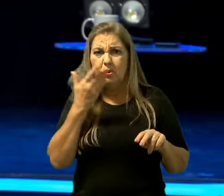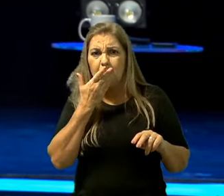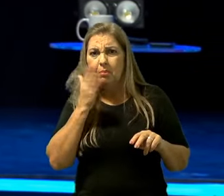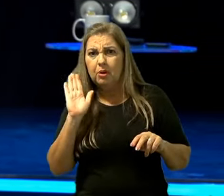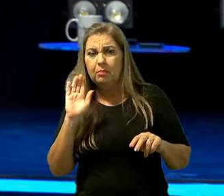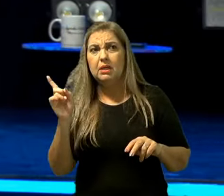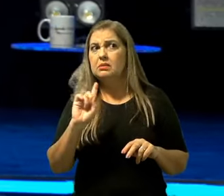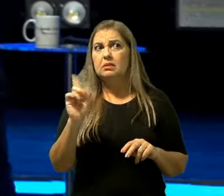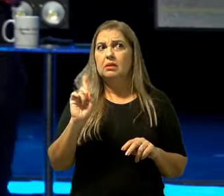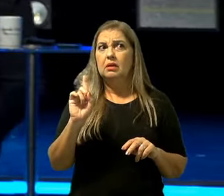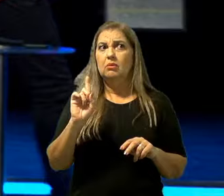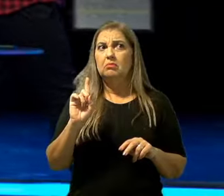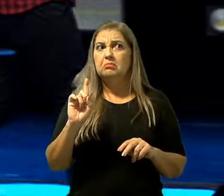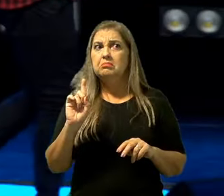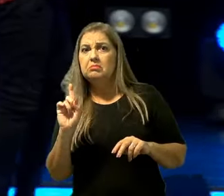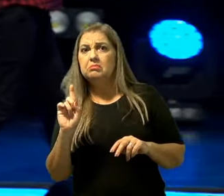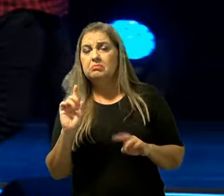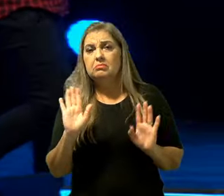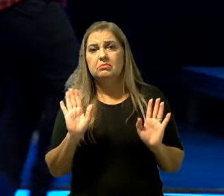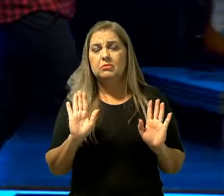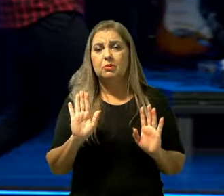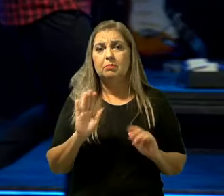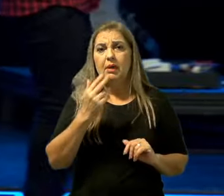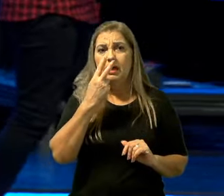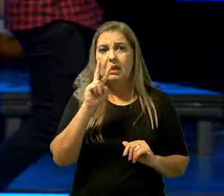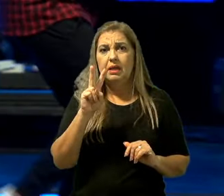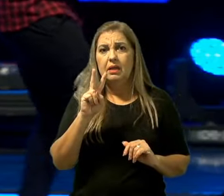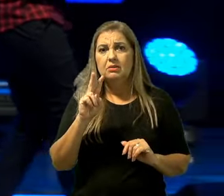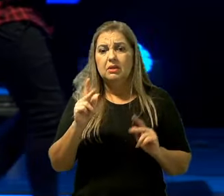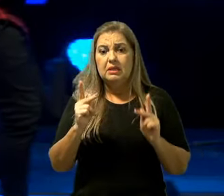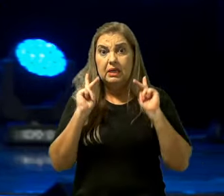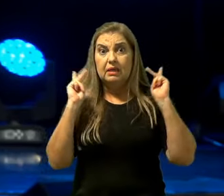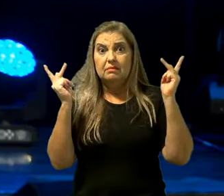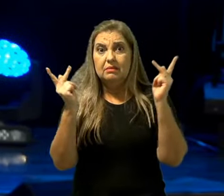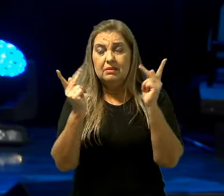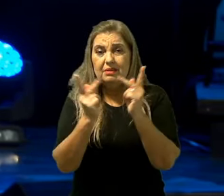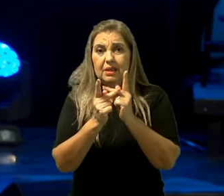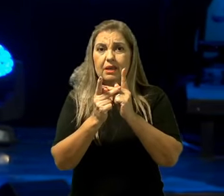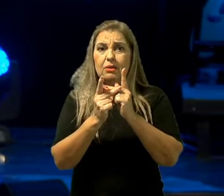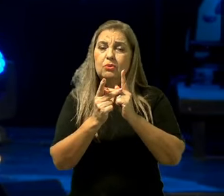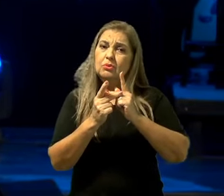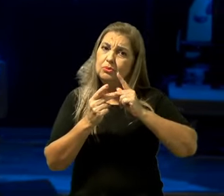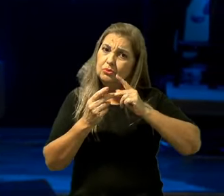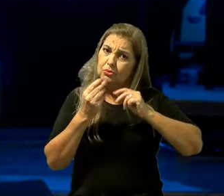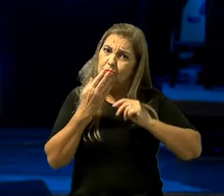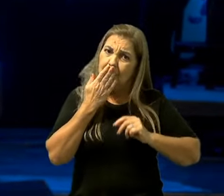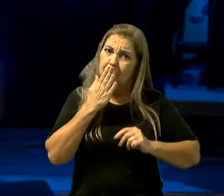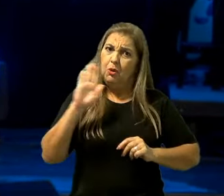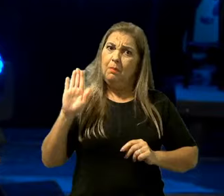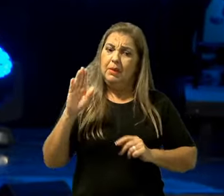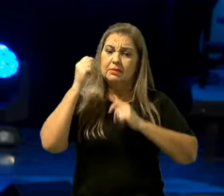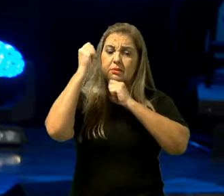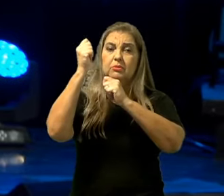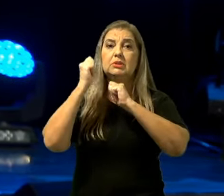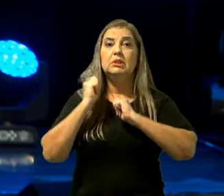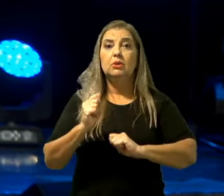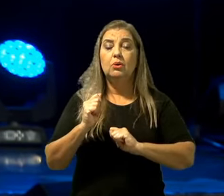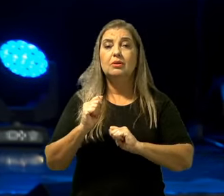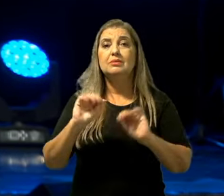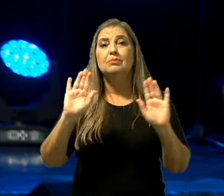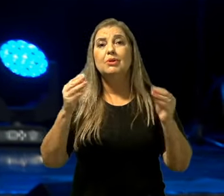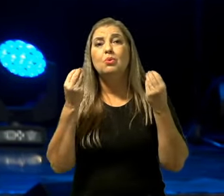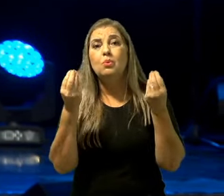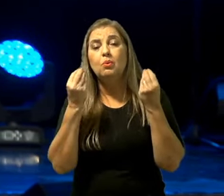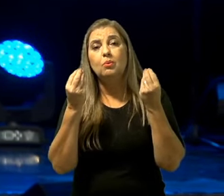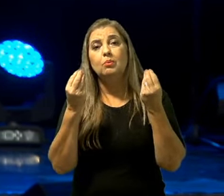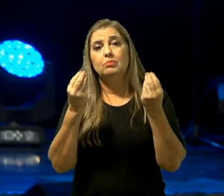Não parece ser o cenário de alguém que é herdeiro de uma promessa poderosa. Mas como é que